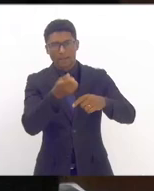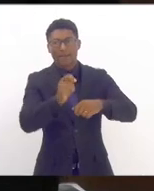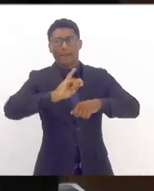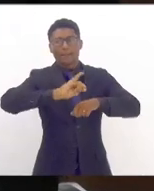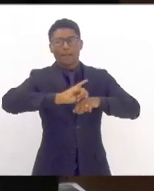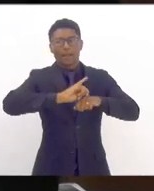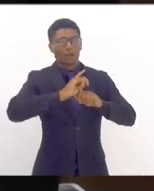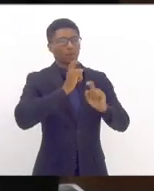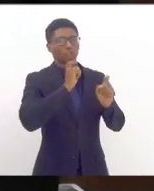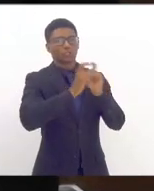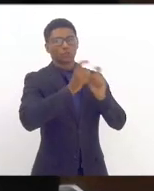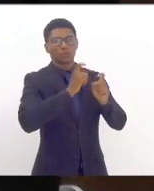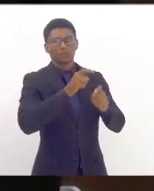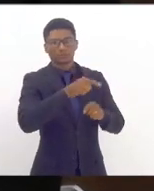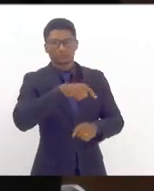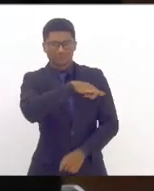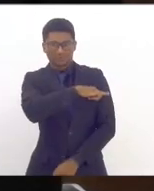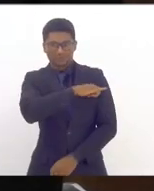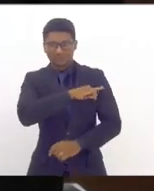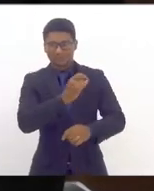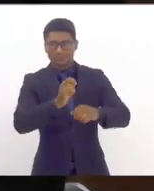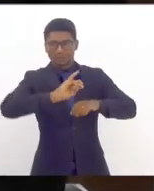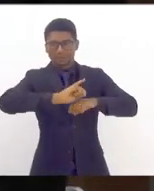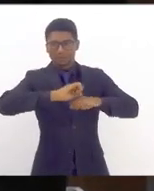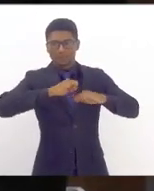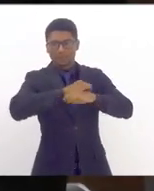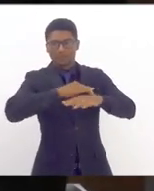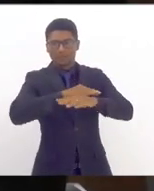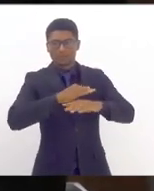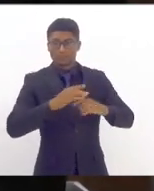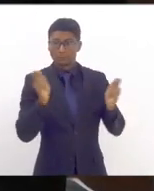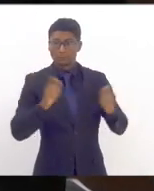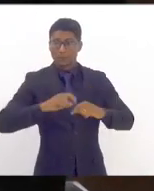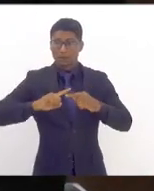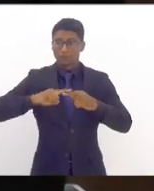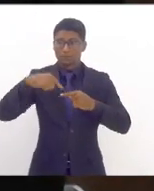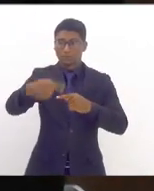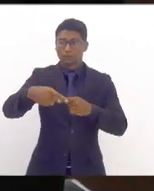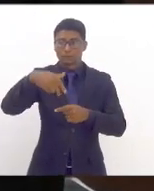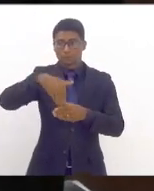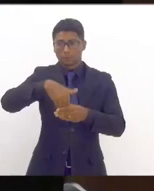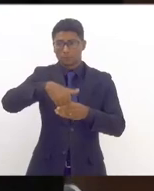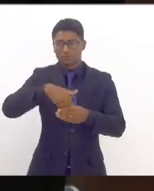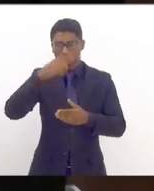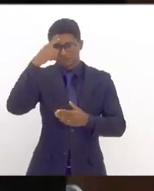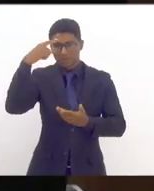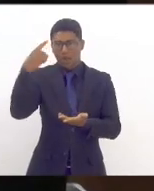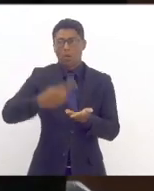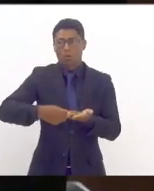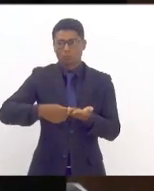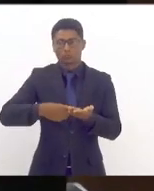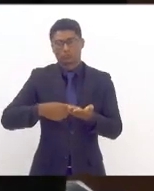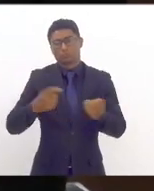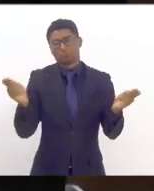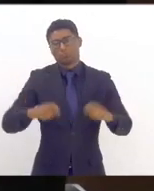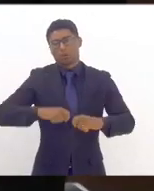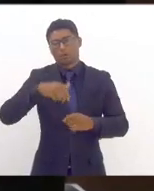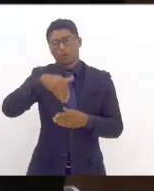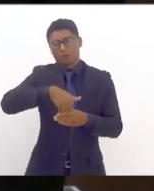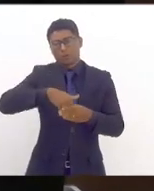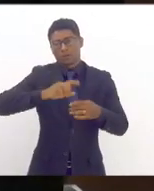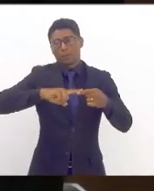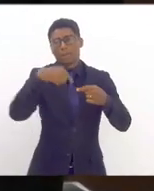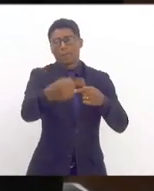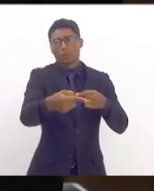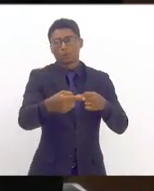o município do Rio de Janeiro nós poderíamos votar posteriormente dentro do acordo que foi formulado e o projeto de